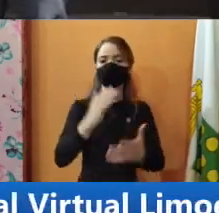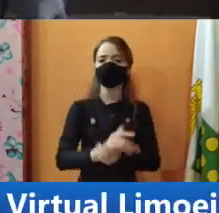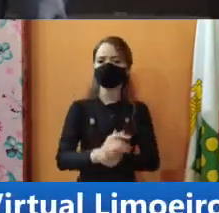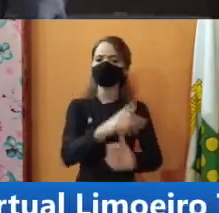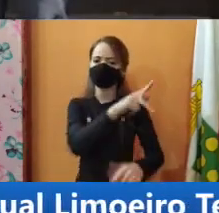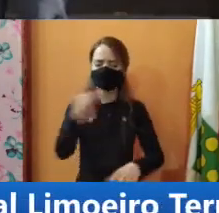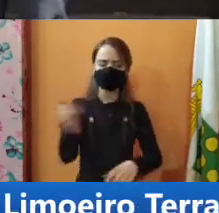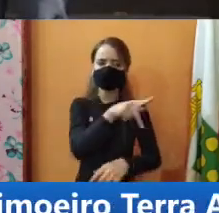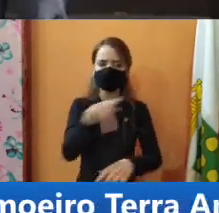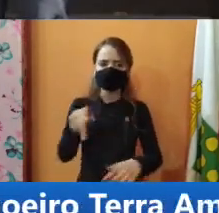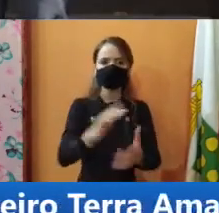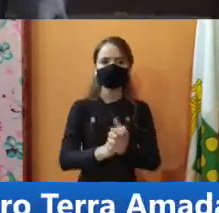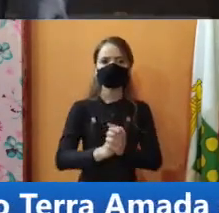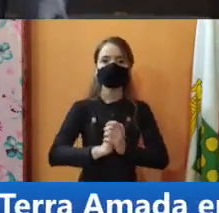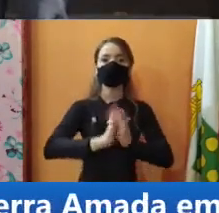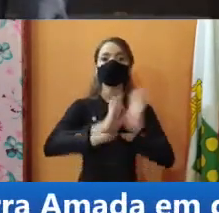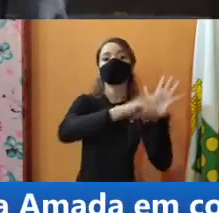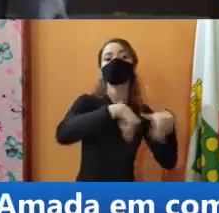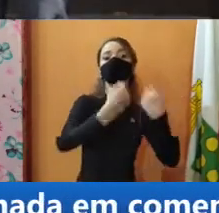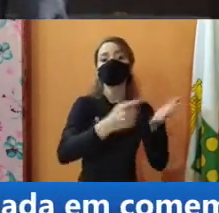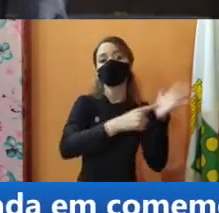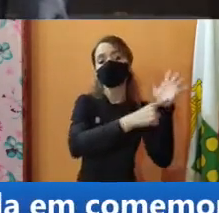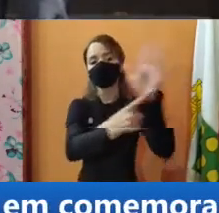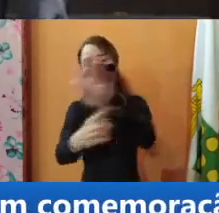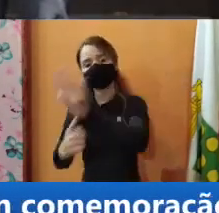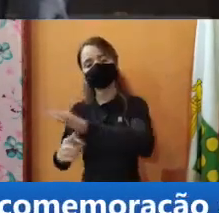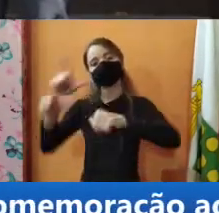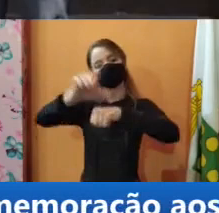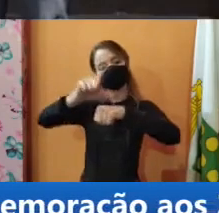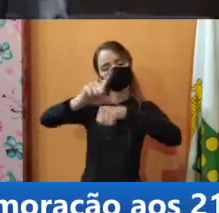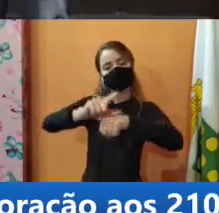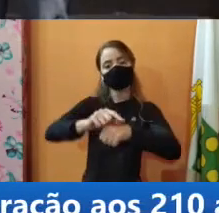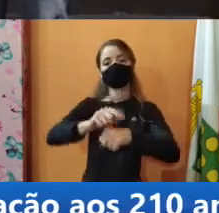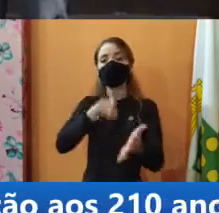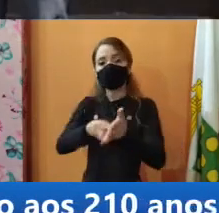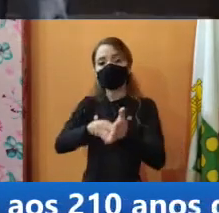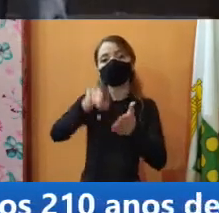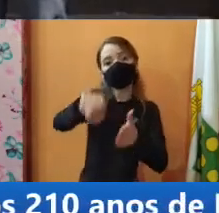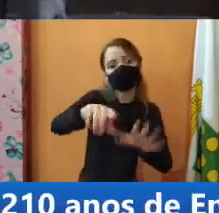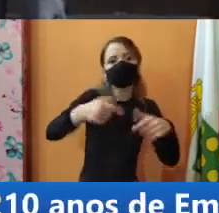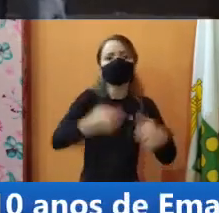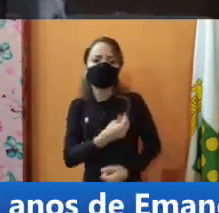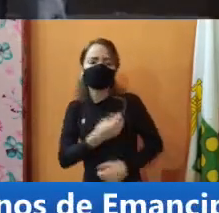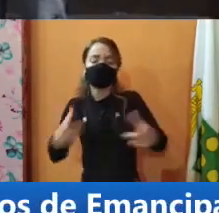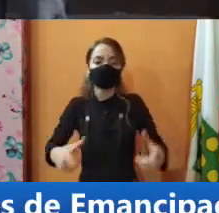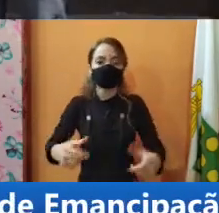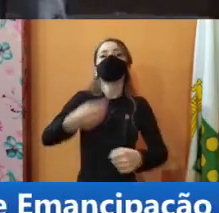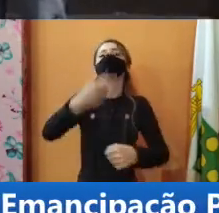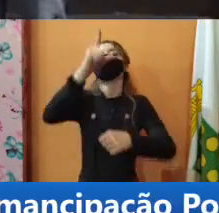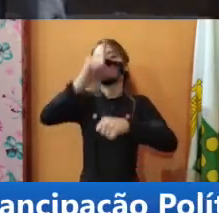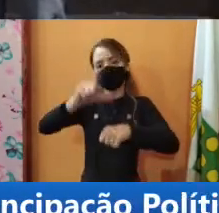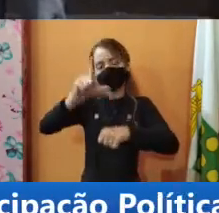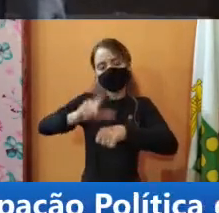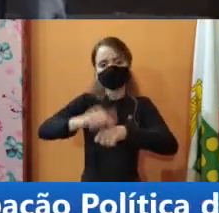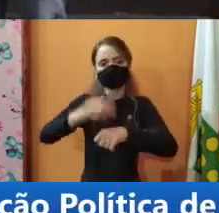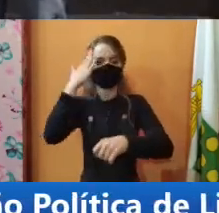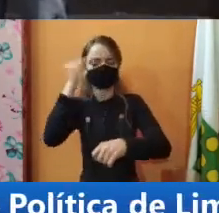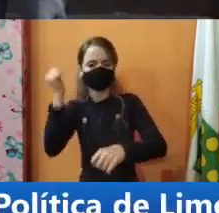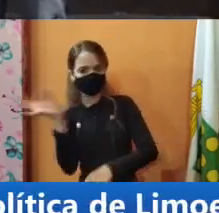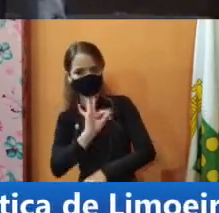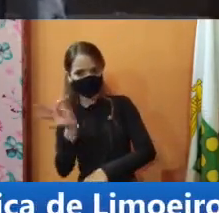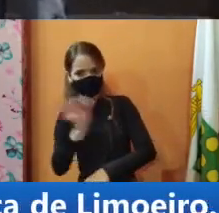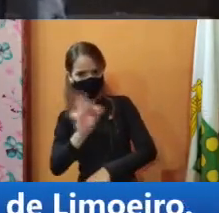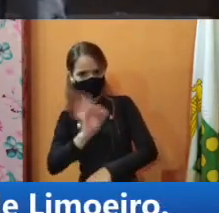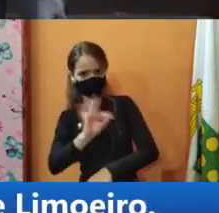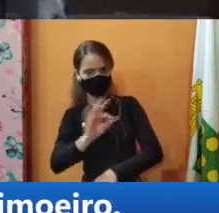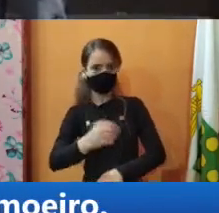E estou levando o nome de Limoeiro. Onde chega? Você é de onde? De Limoeiro. Mas, rapaz, de Limoeiro é. Sabia não que Limoeiro tinha um cara que dançava